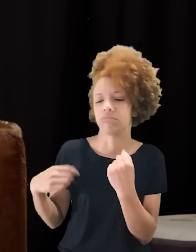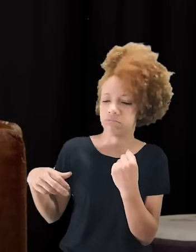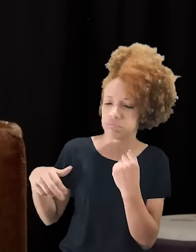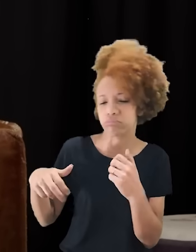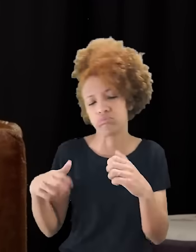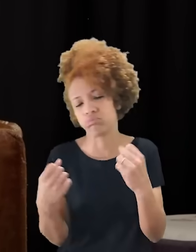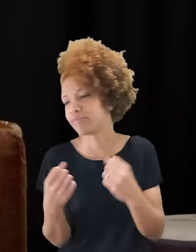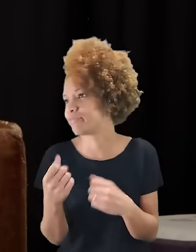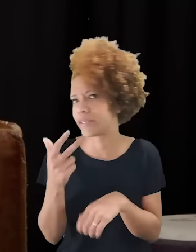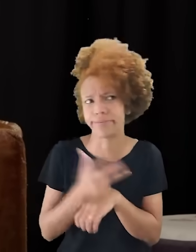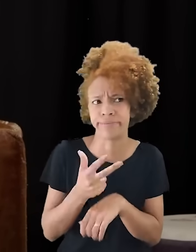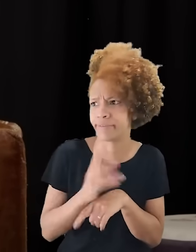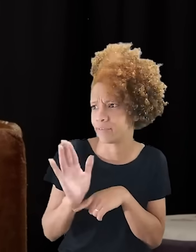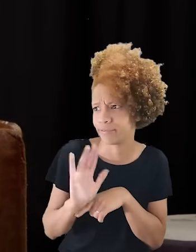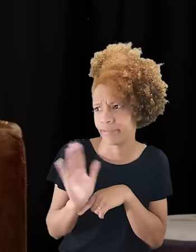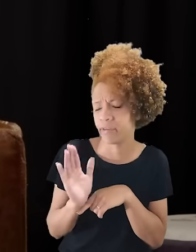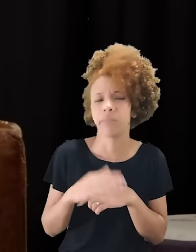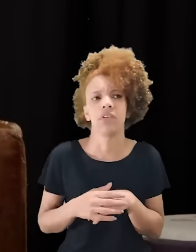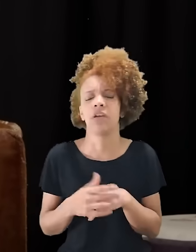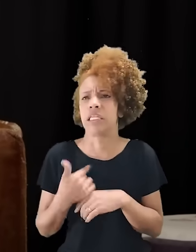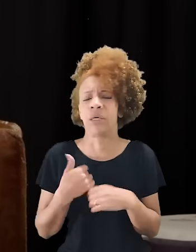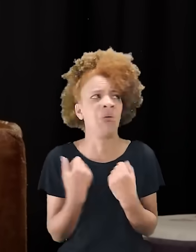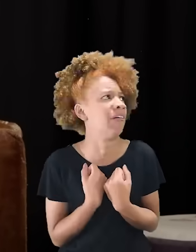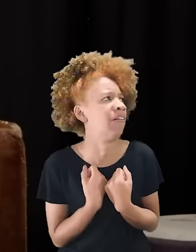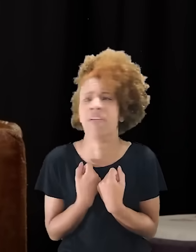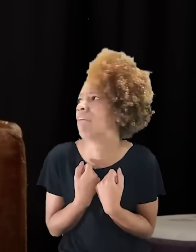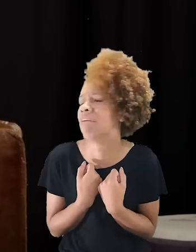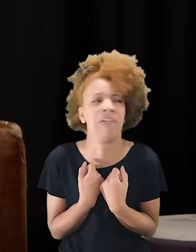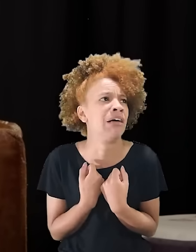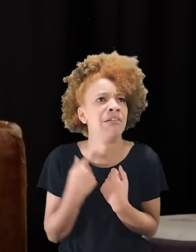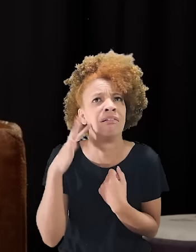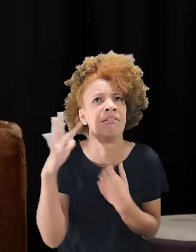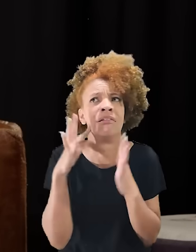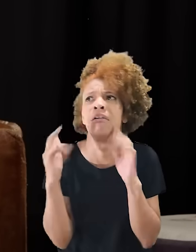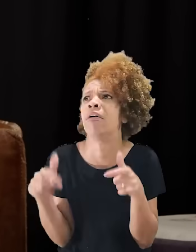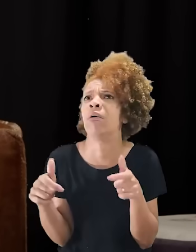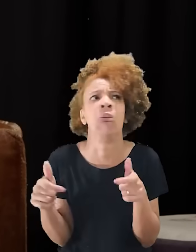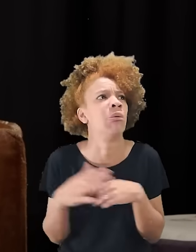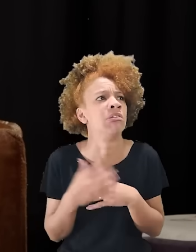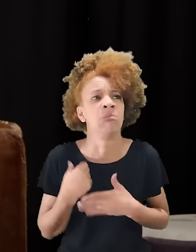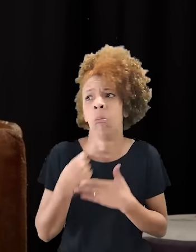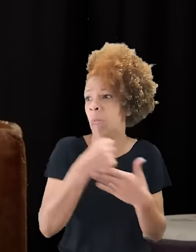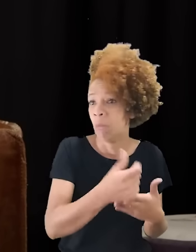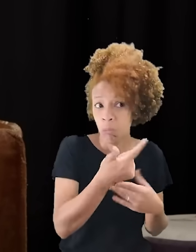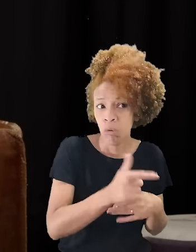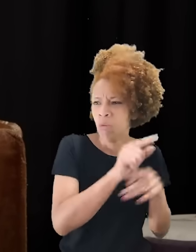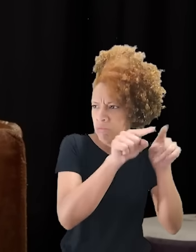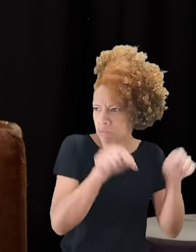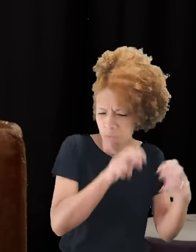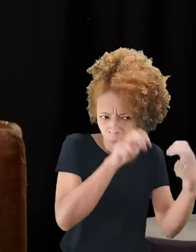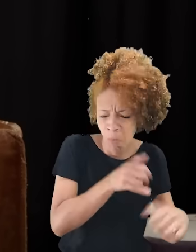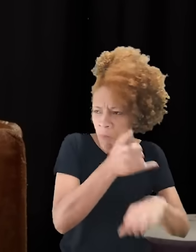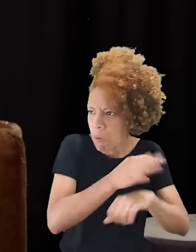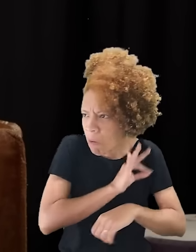sirene aquela gente cena de filme mesmo e eu no carro pensando para onde que eles vão me levar me levaram para um outro